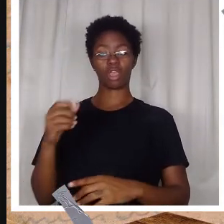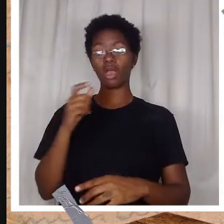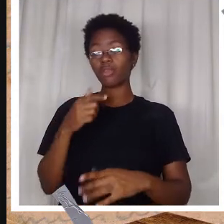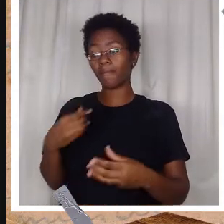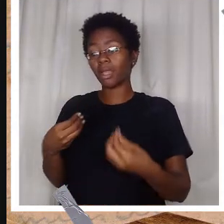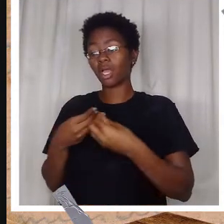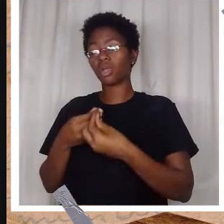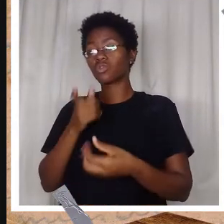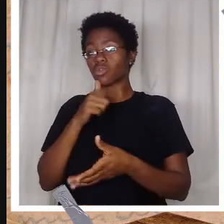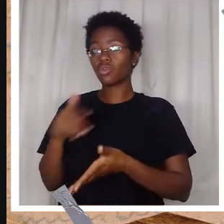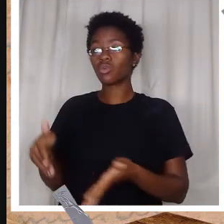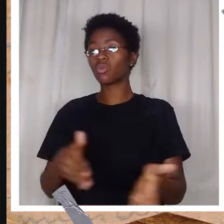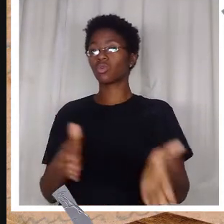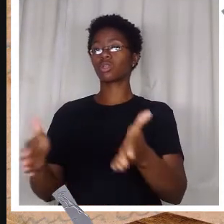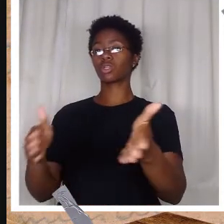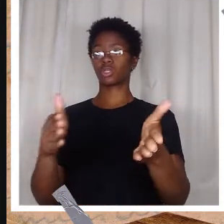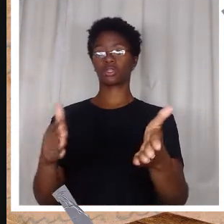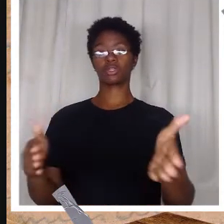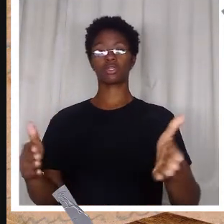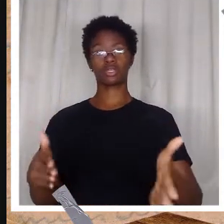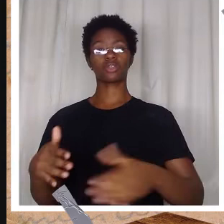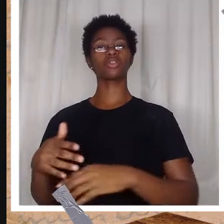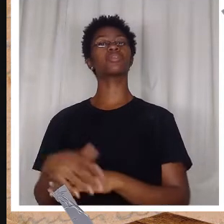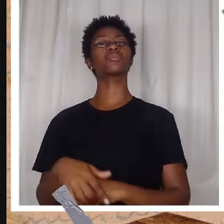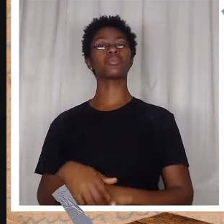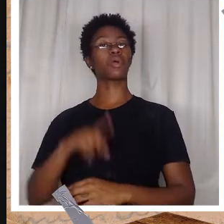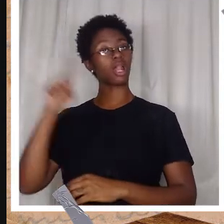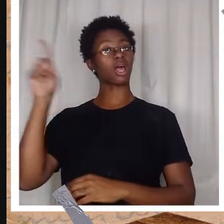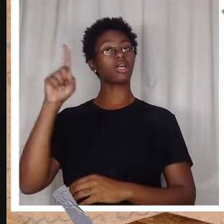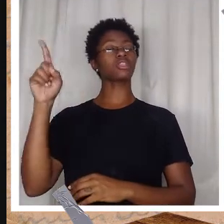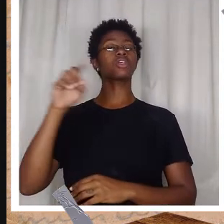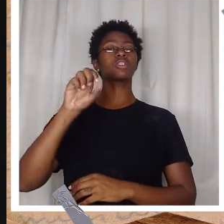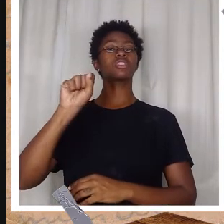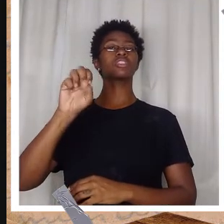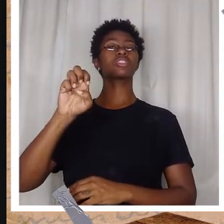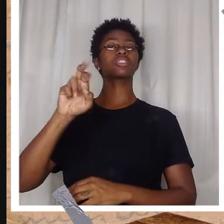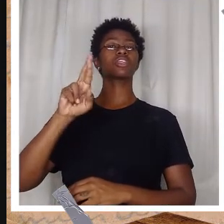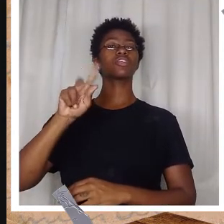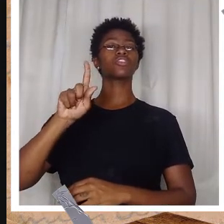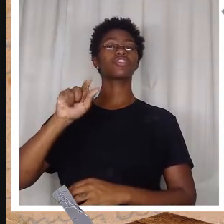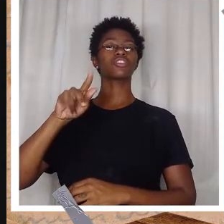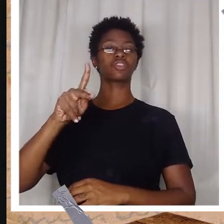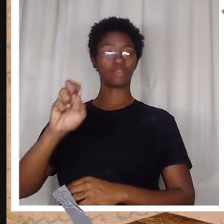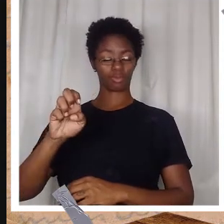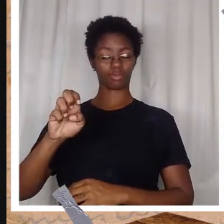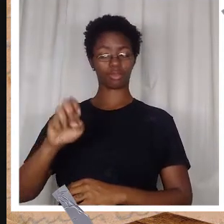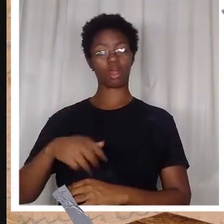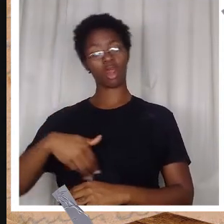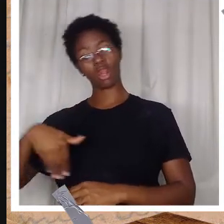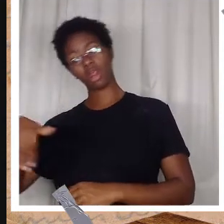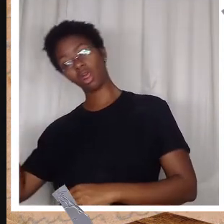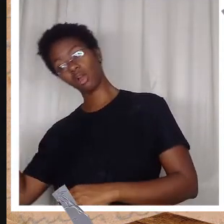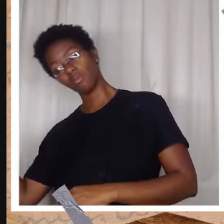Carmópolis, no Vale do Contegiba, no estado de Sergipe. Ela levou aquele corisco para a